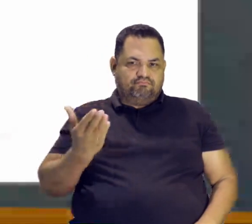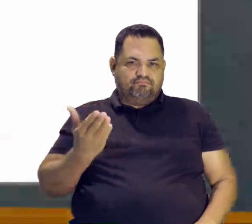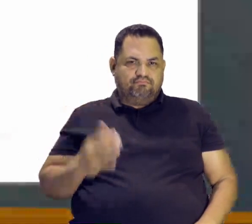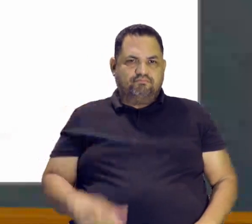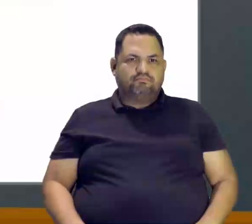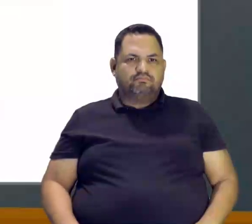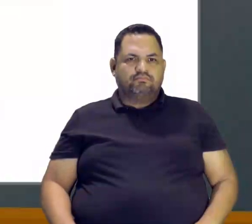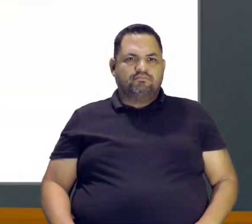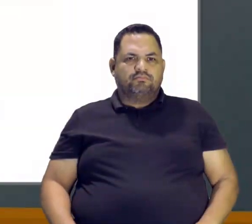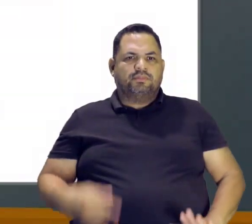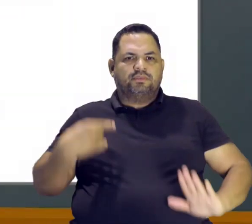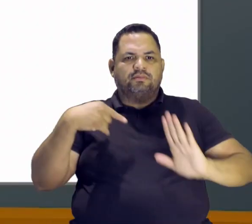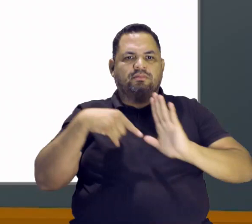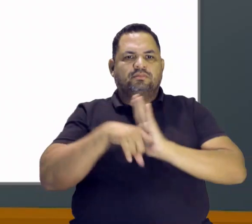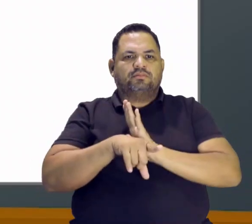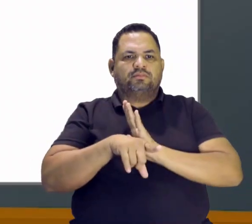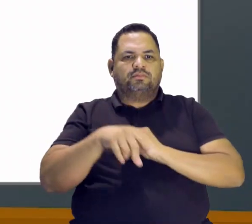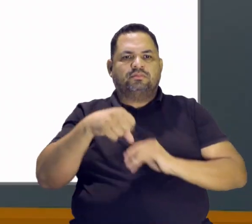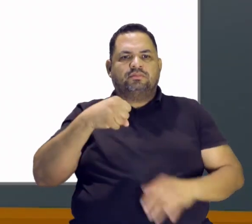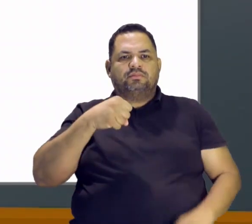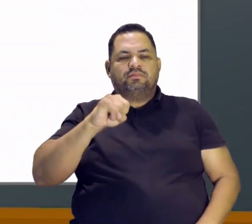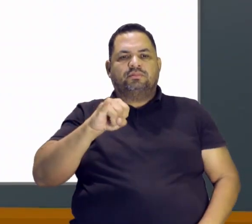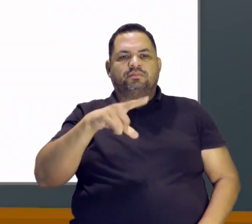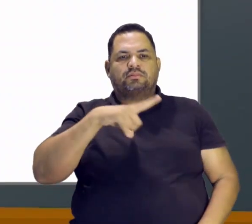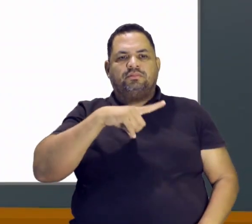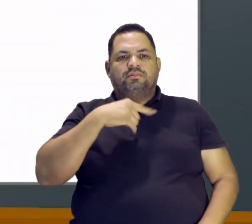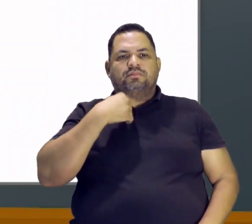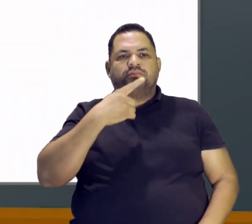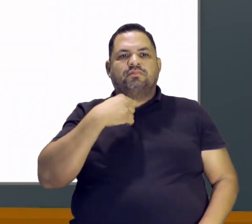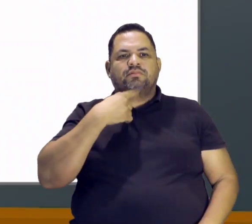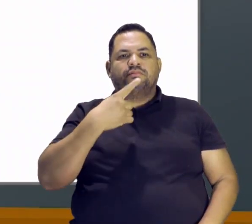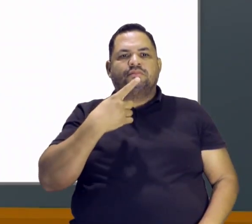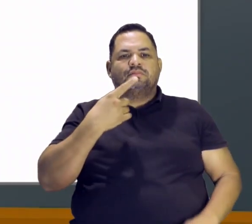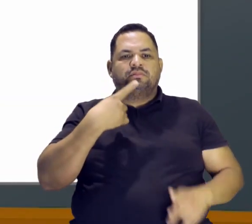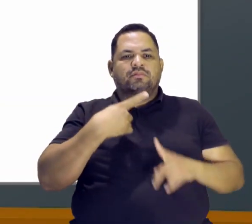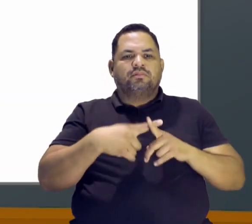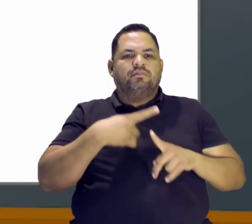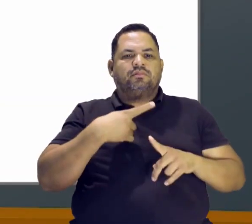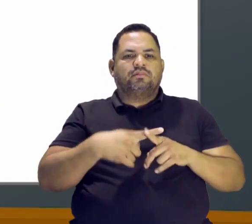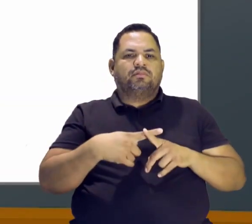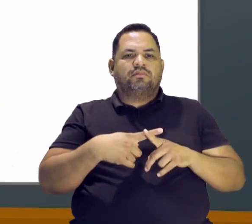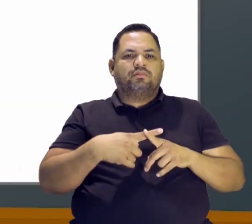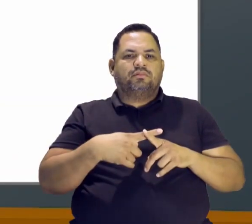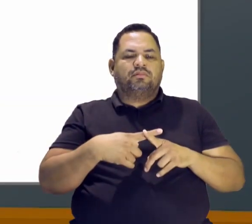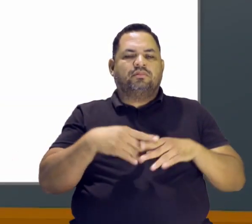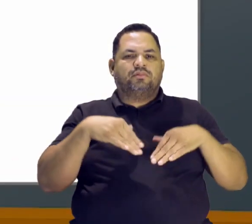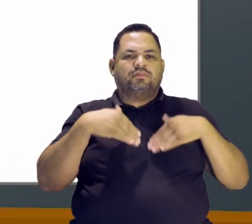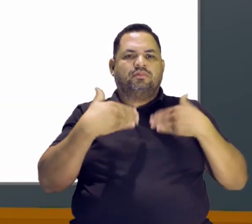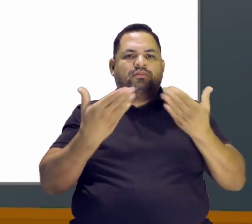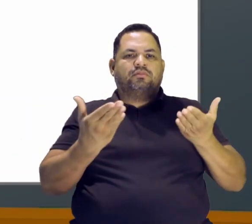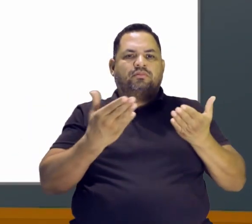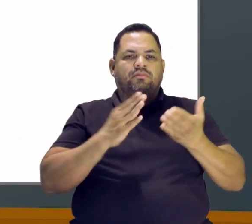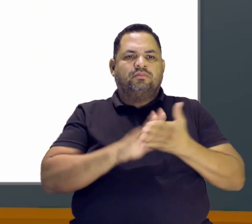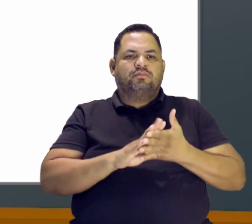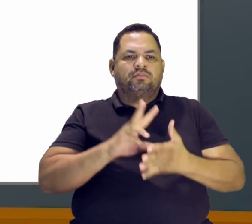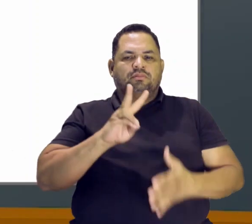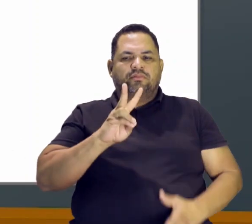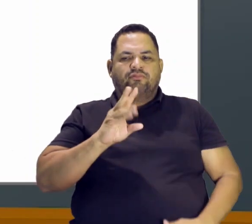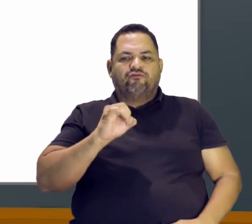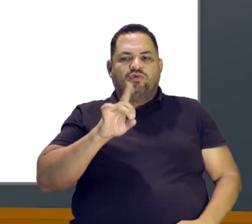para te perguntar se tu tem uma dúvida com relação a isso, né? Porque quando eu falo de